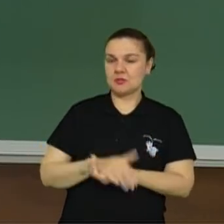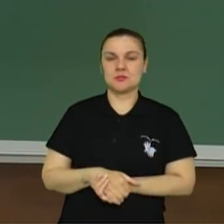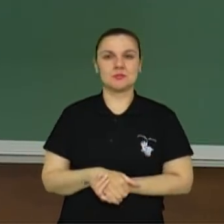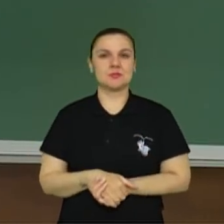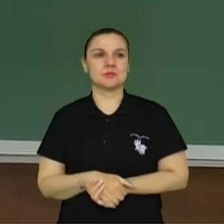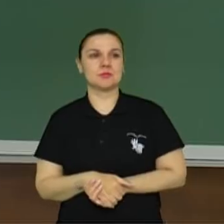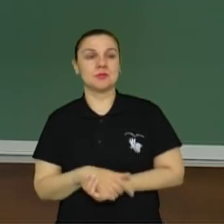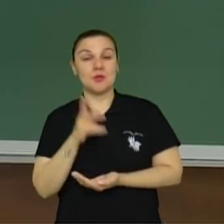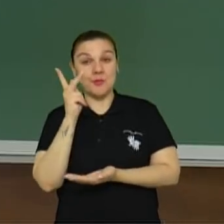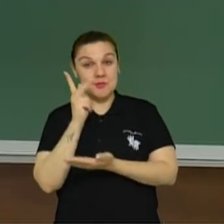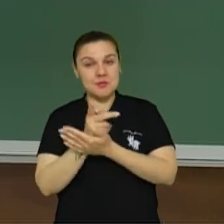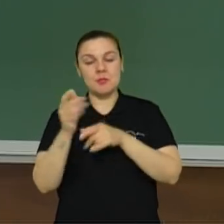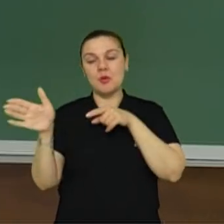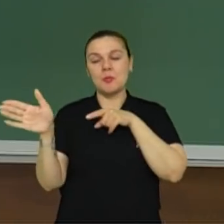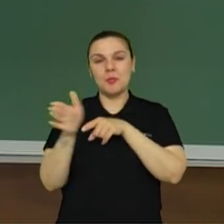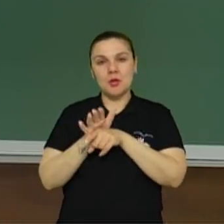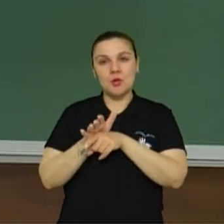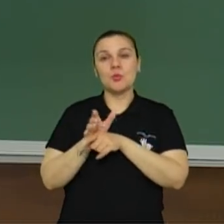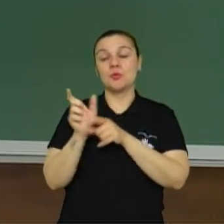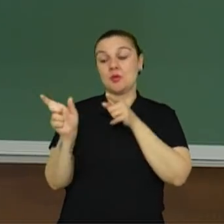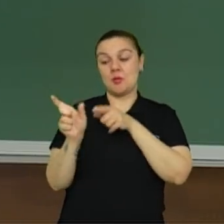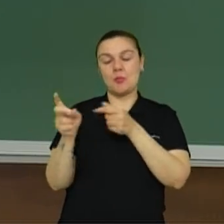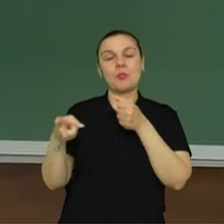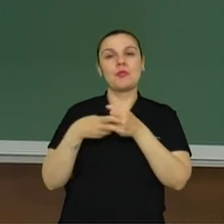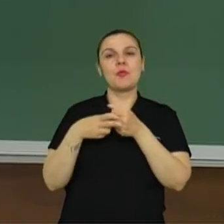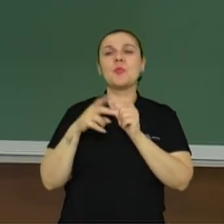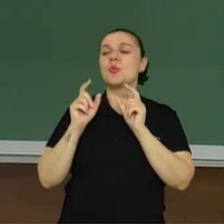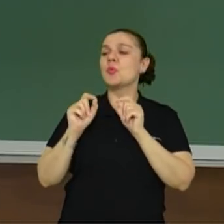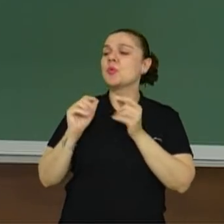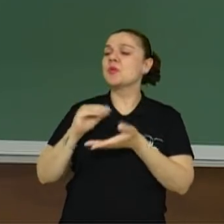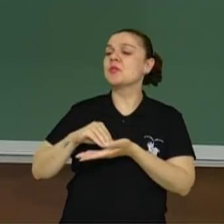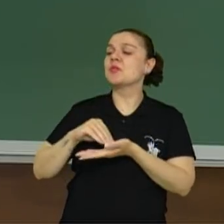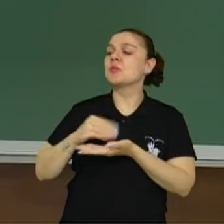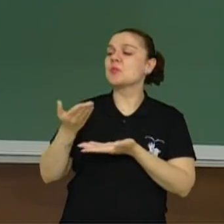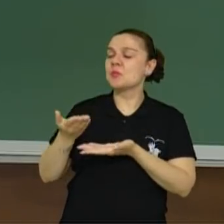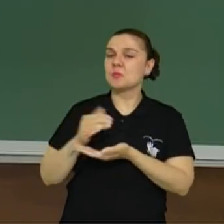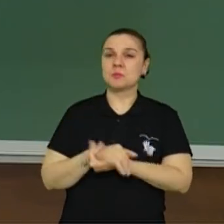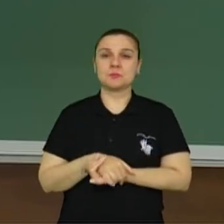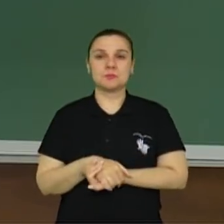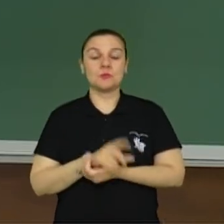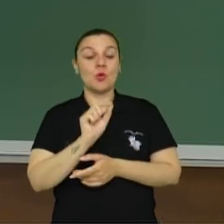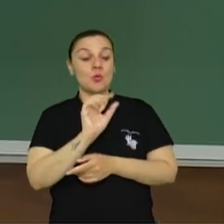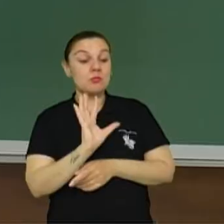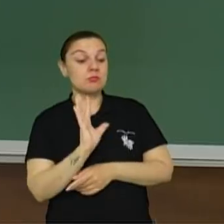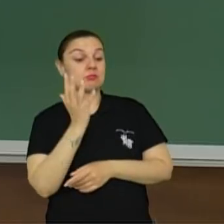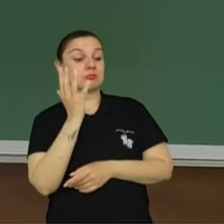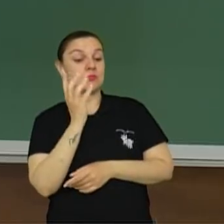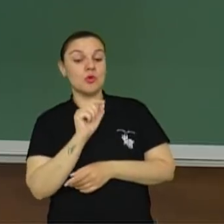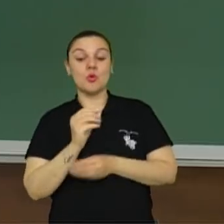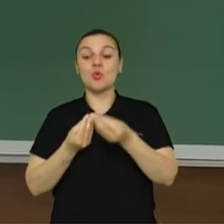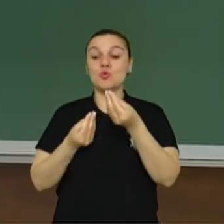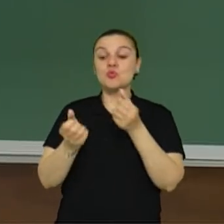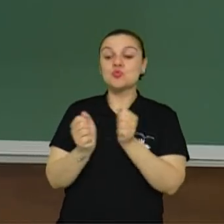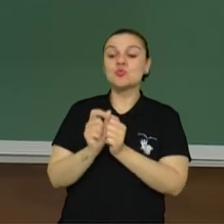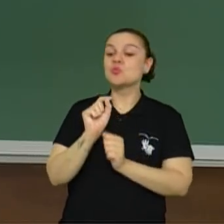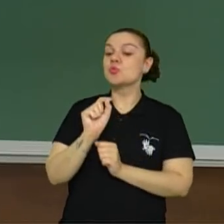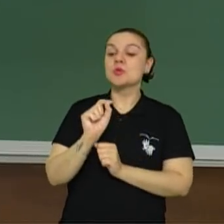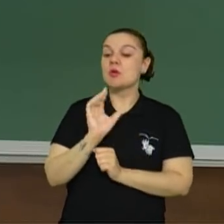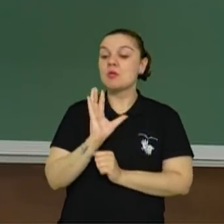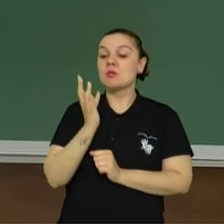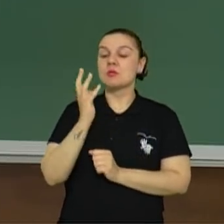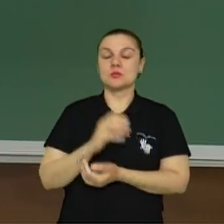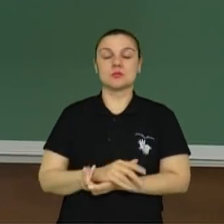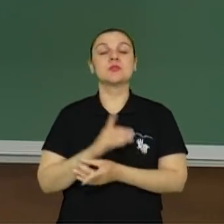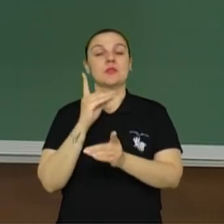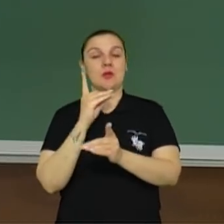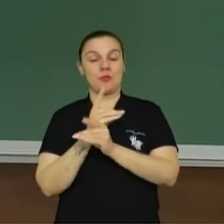professor sempre explica para você. Faça a perguntinha, o que faltou? Né? Ou o que ocorreu? Ou com quem isso